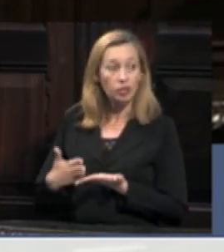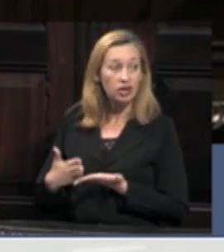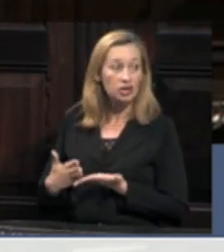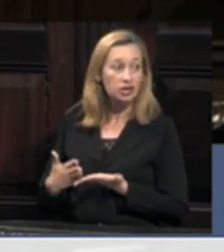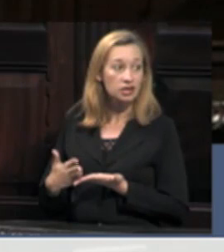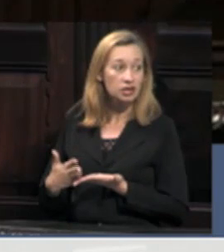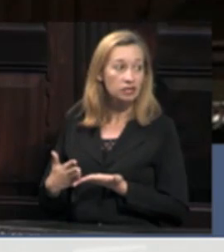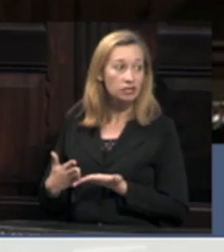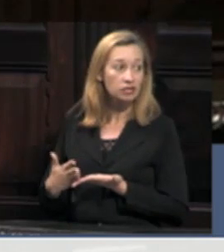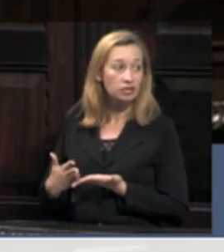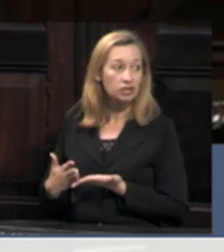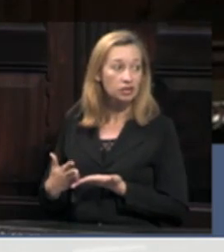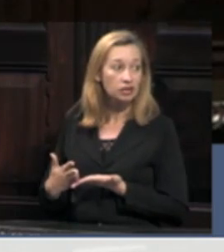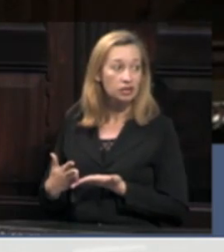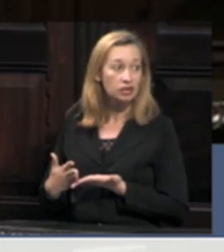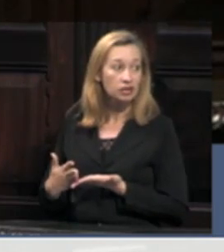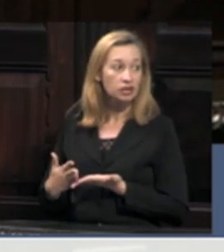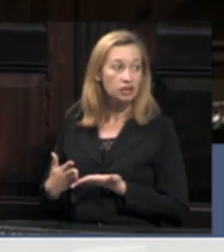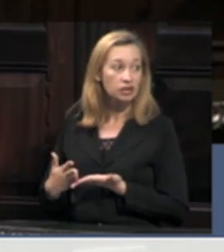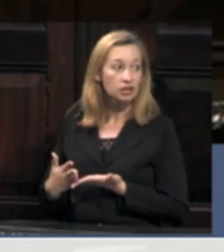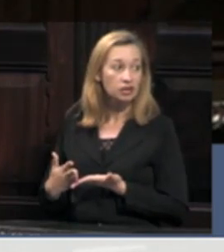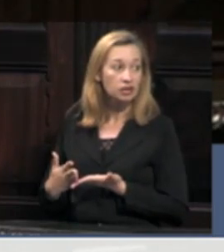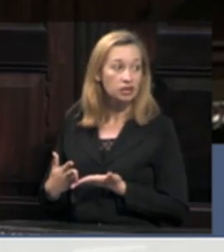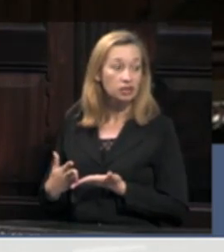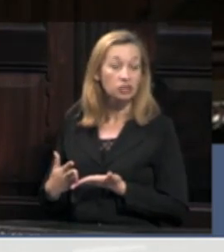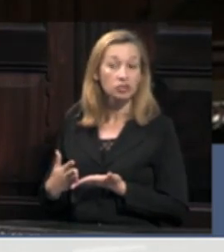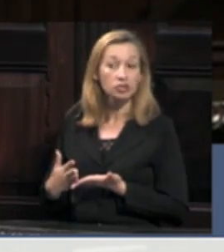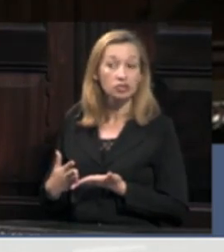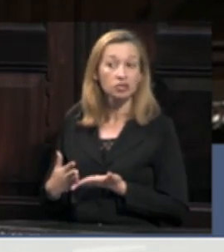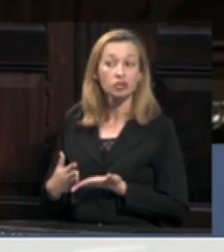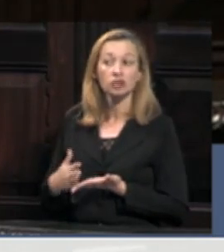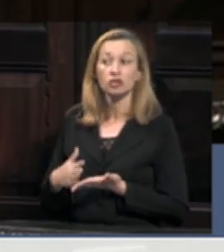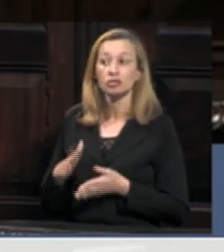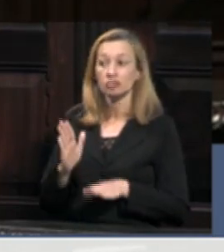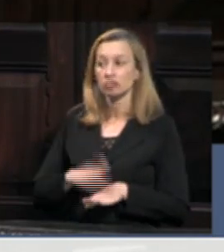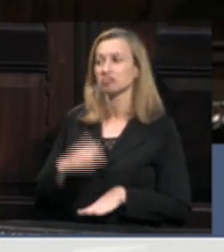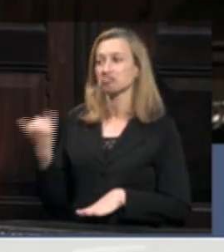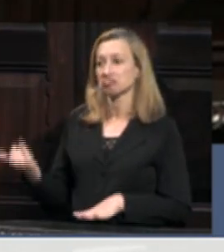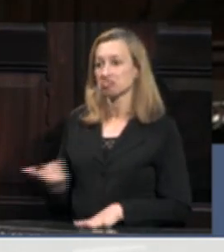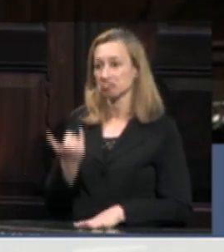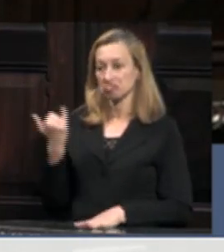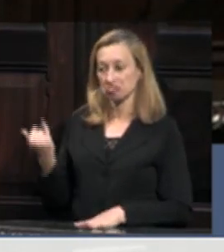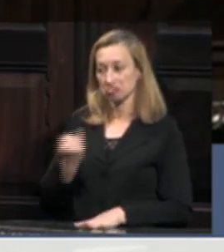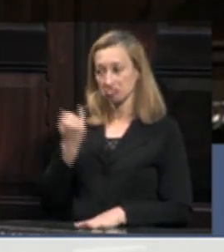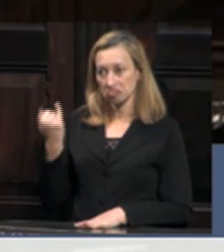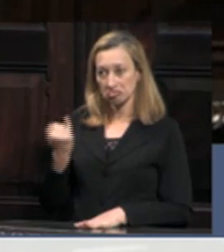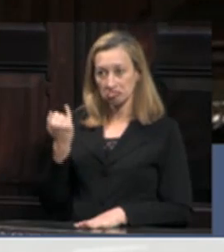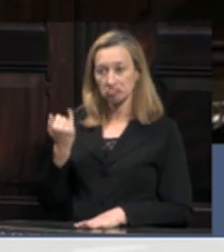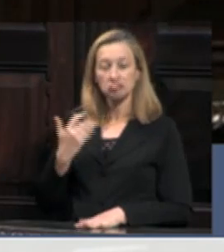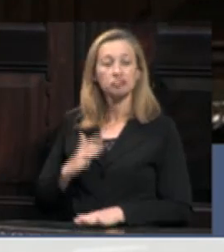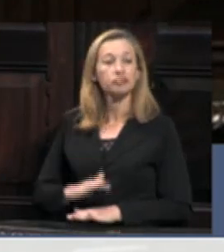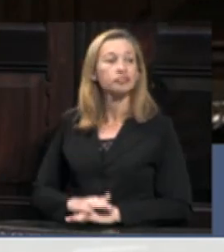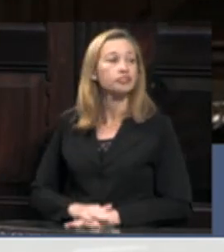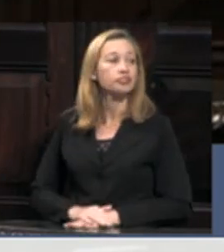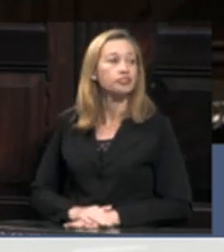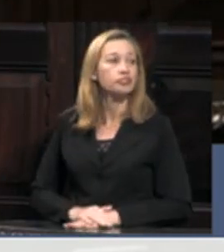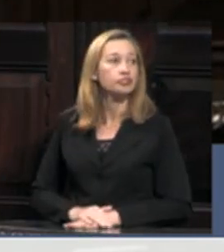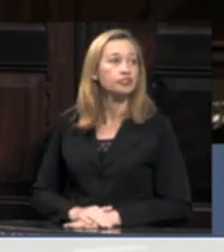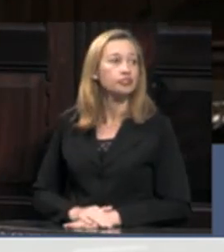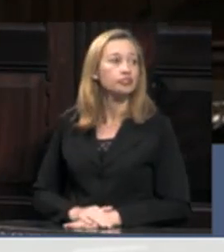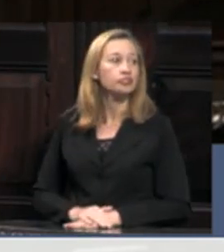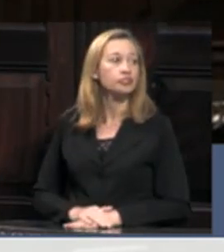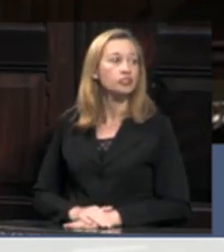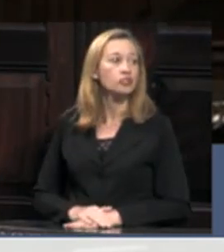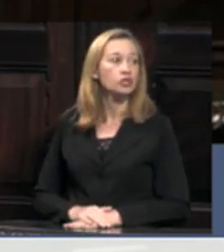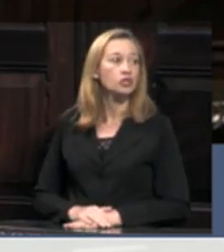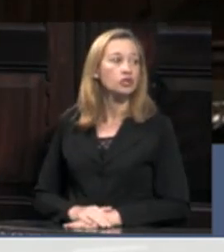ficar muito importante, porque como consoante